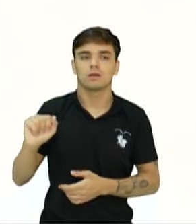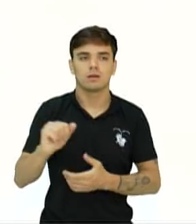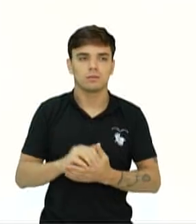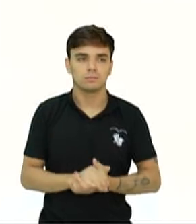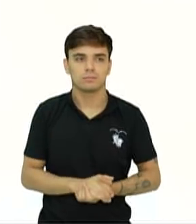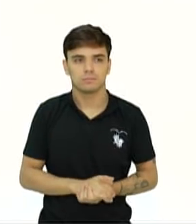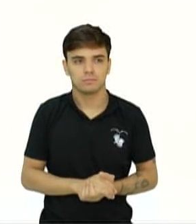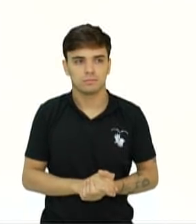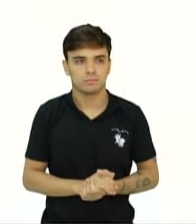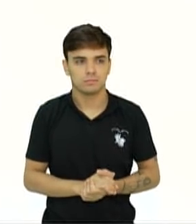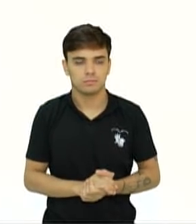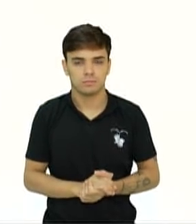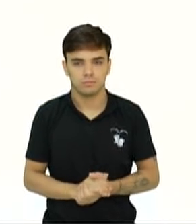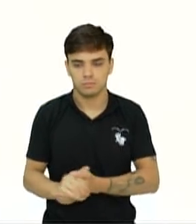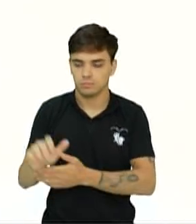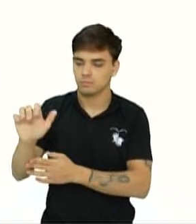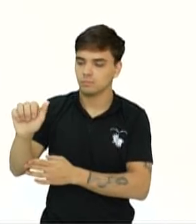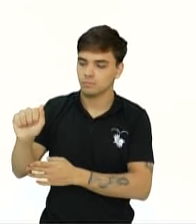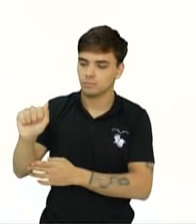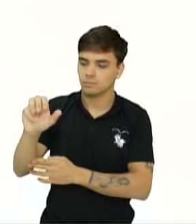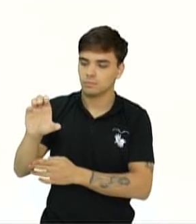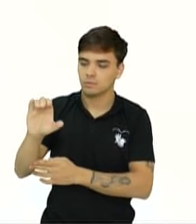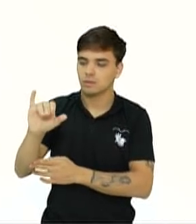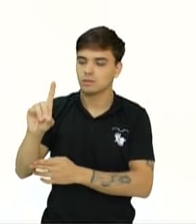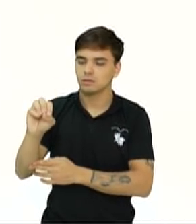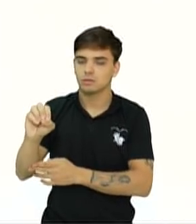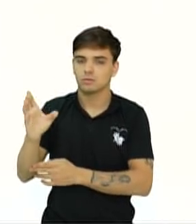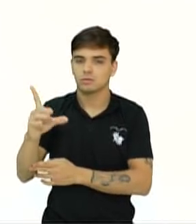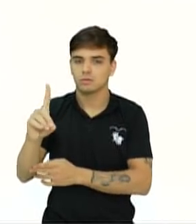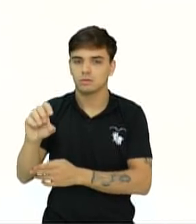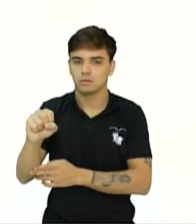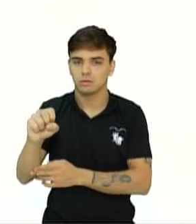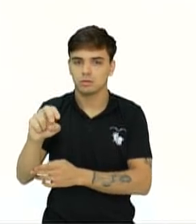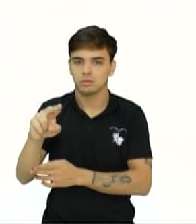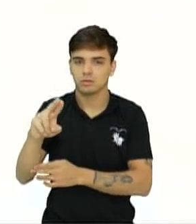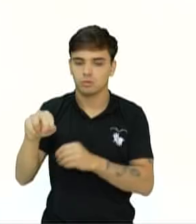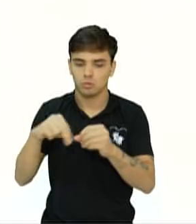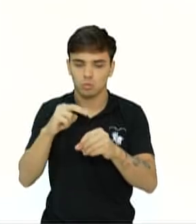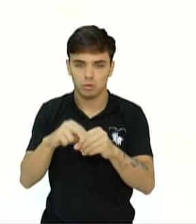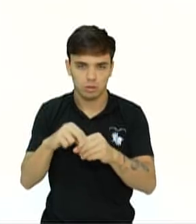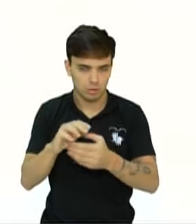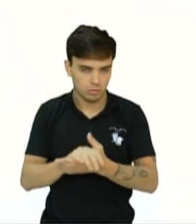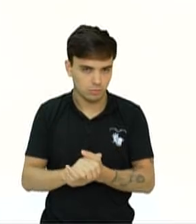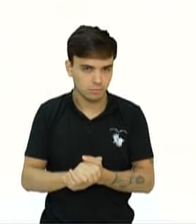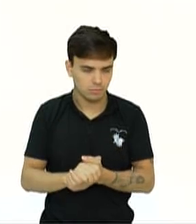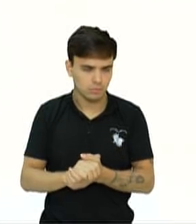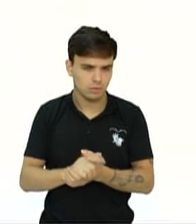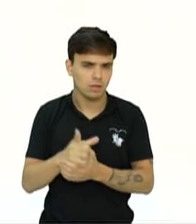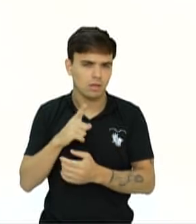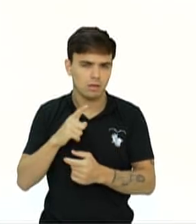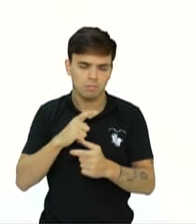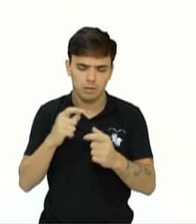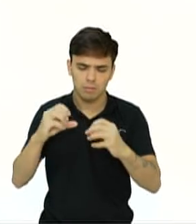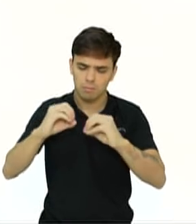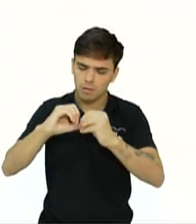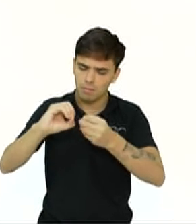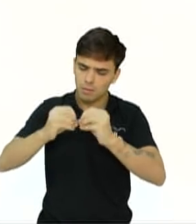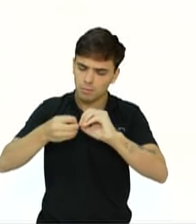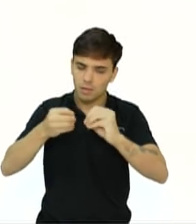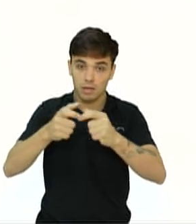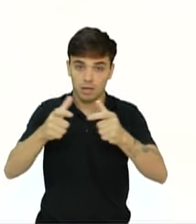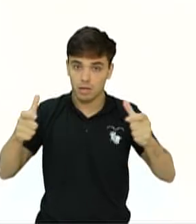DNA, o ácido desoxirribonucleico e o RNA são macromoléculas, ou seja, são moléculas